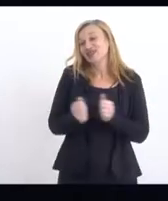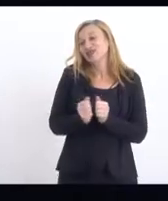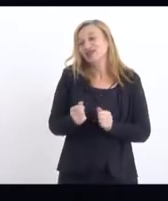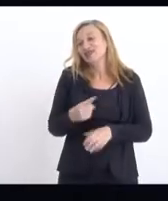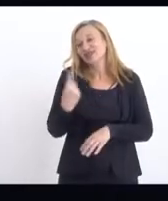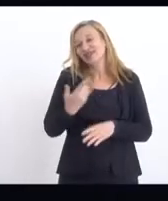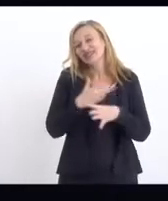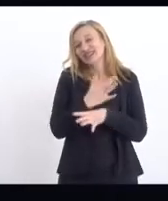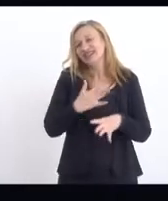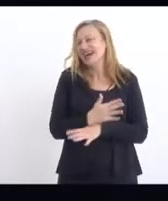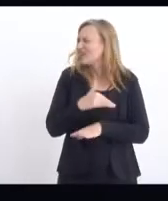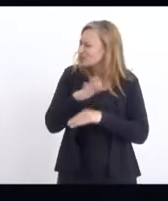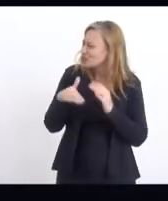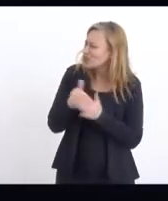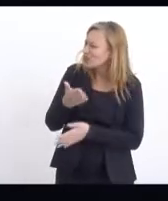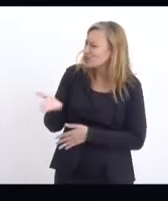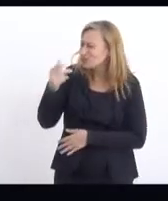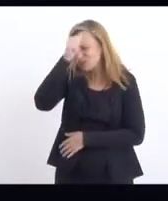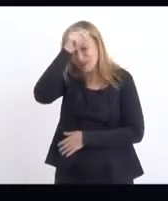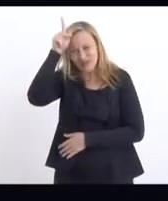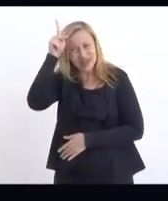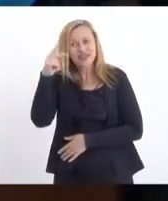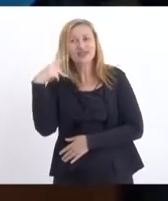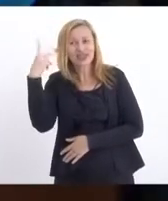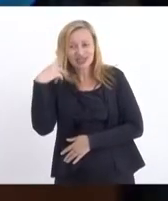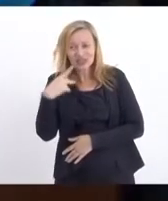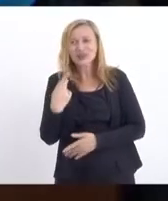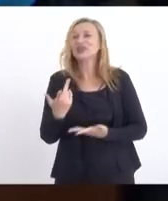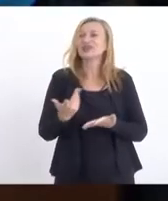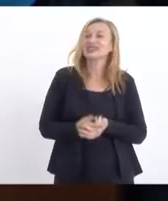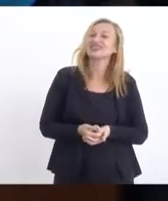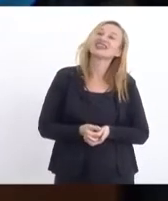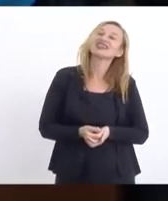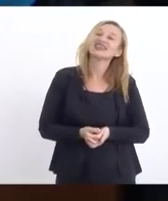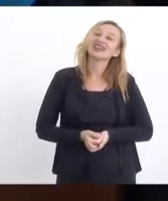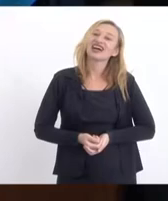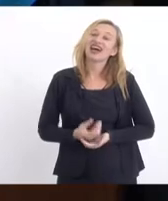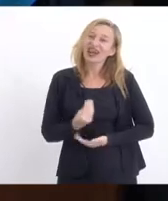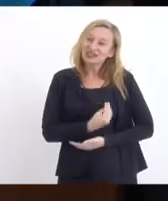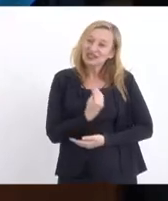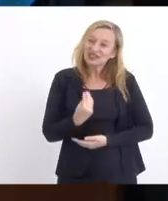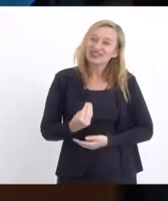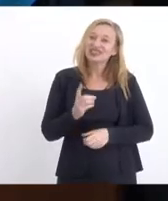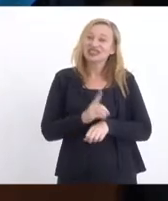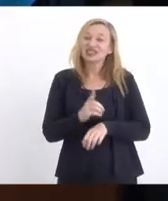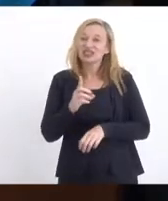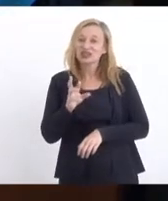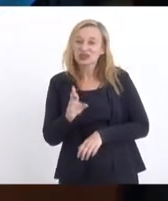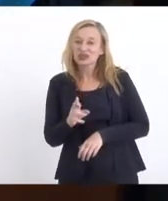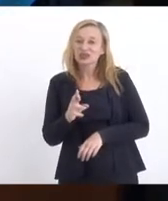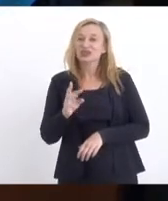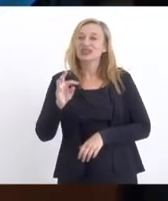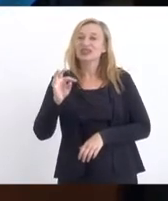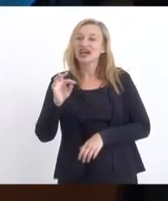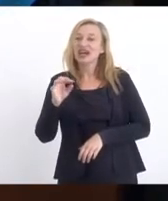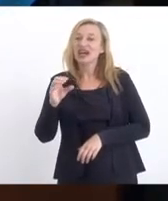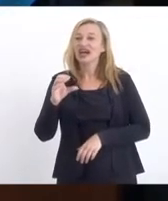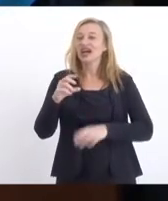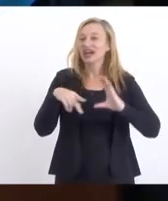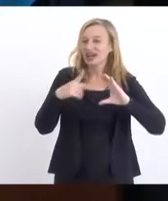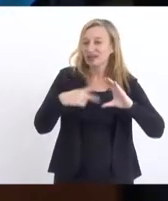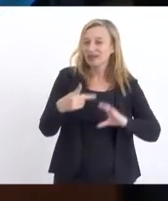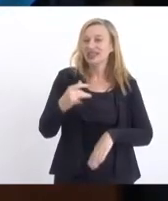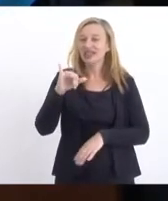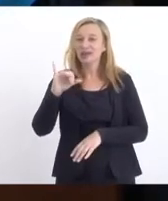cidade. Saudar todos os prefeitos, todos os vereadores, saudar na presença do vereador-presidente da Câmara Itaperuna, Cinei Torresmo,